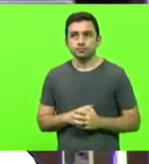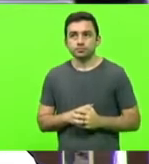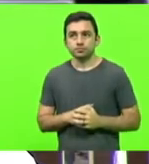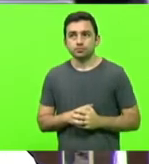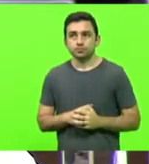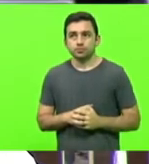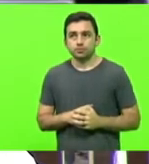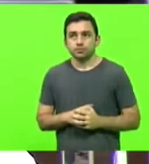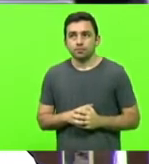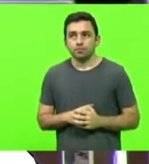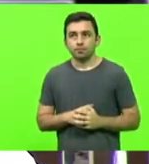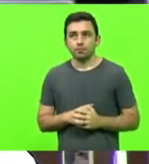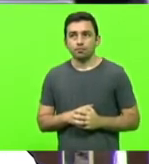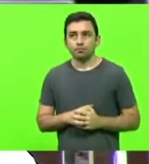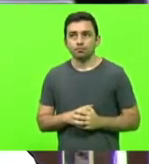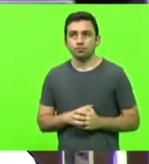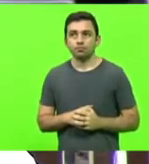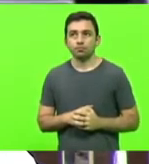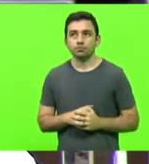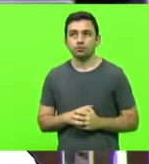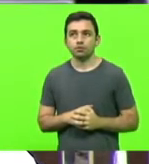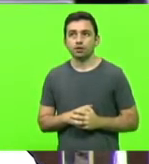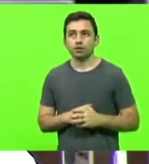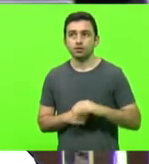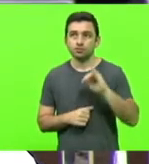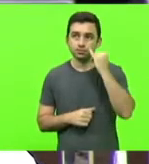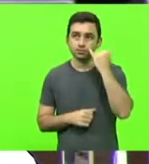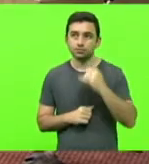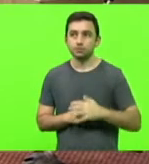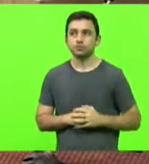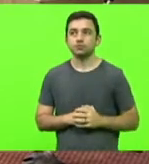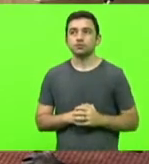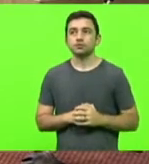caso do Gessé, é pau, tira e bomba.